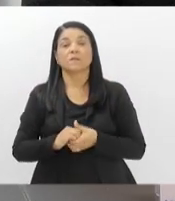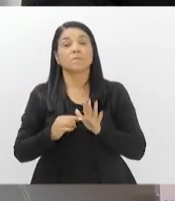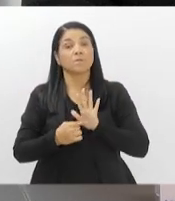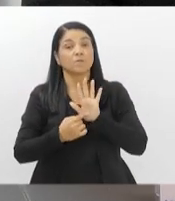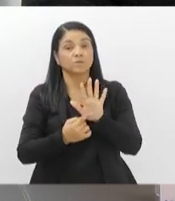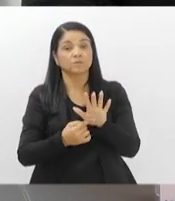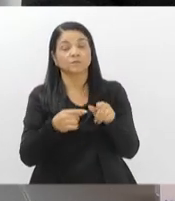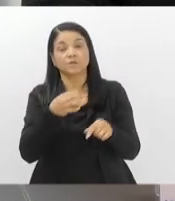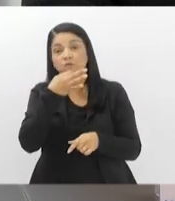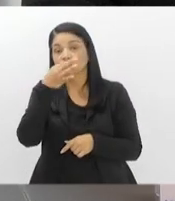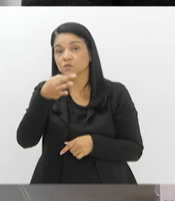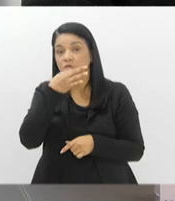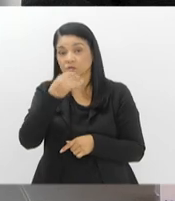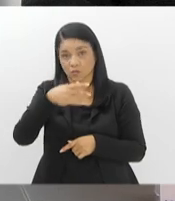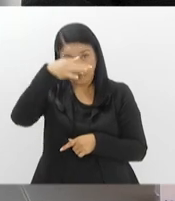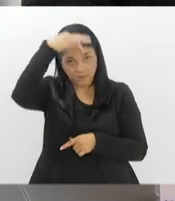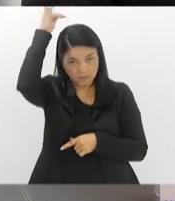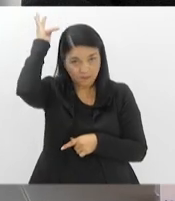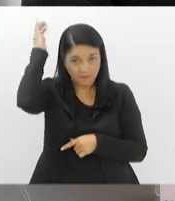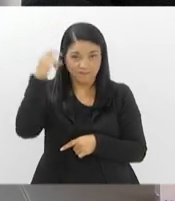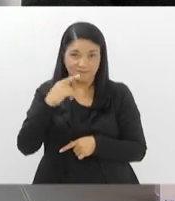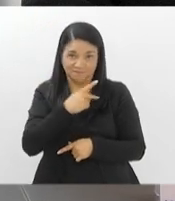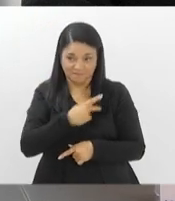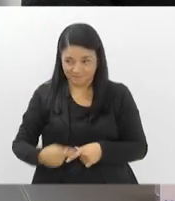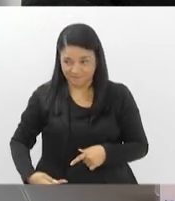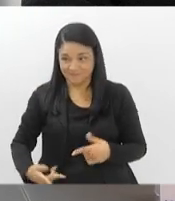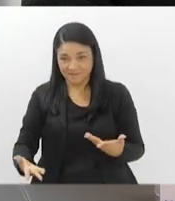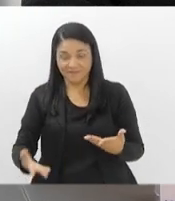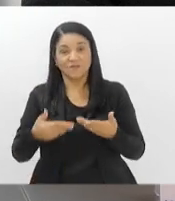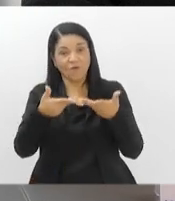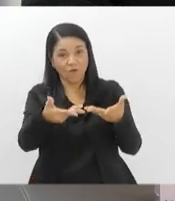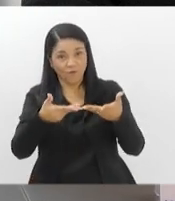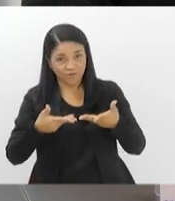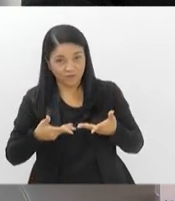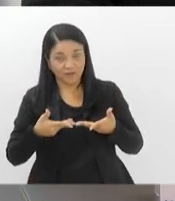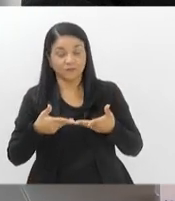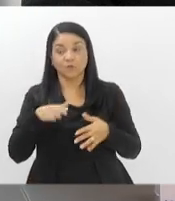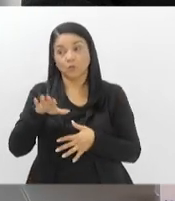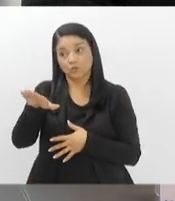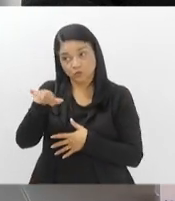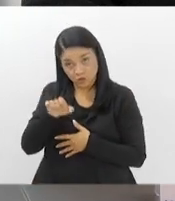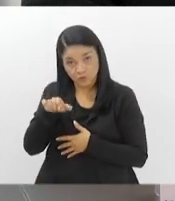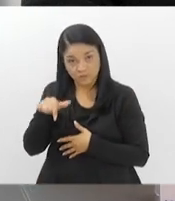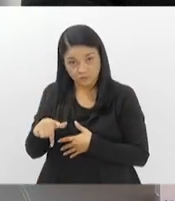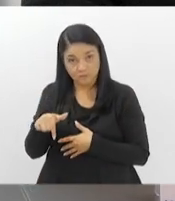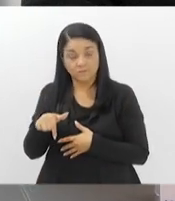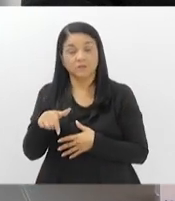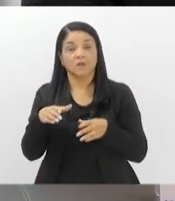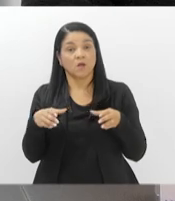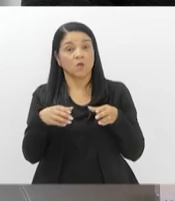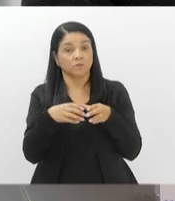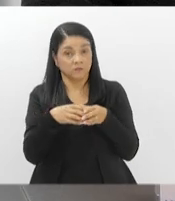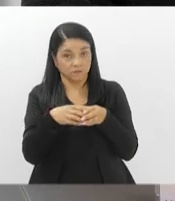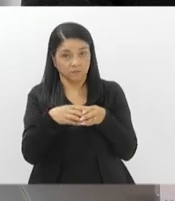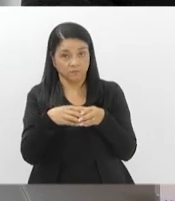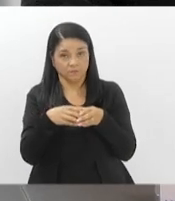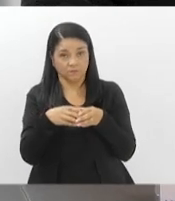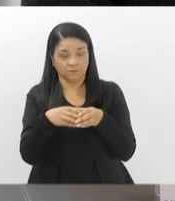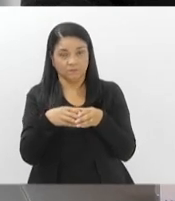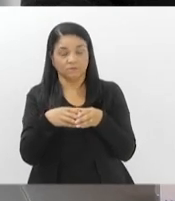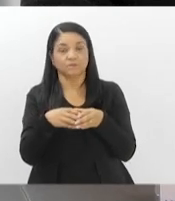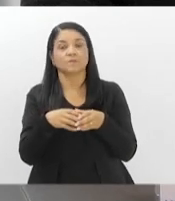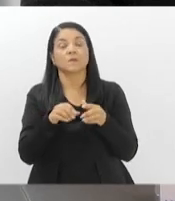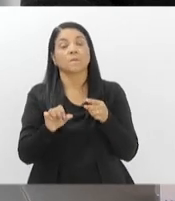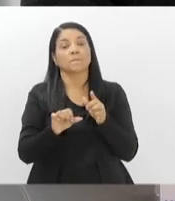ainda a sugestão desta presidência quanto aqueles que serão convidados e ou convocados por esta comissão a saber